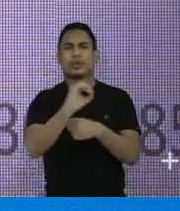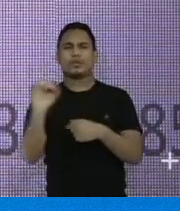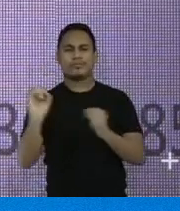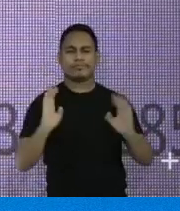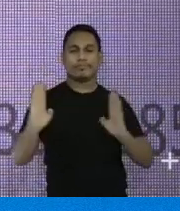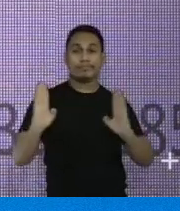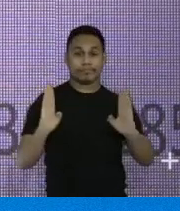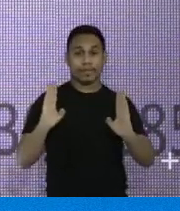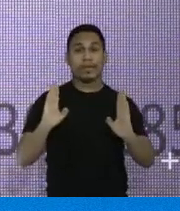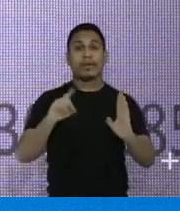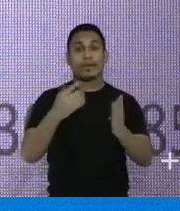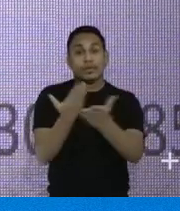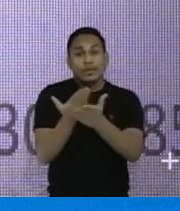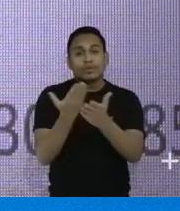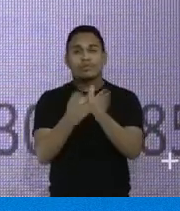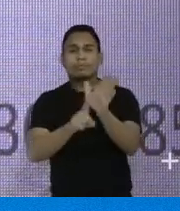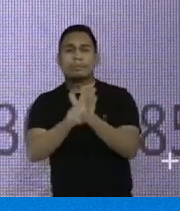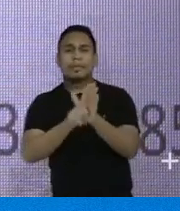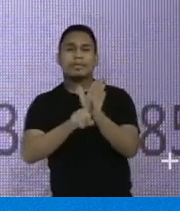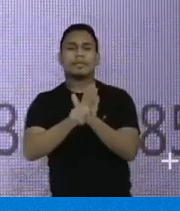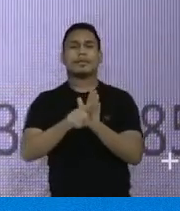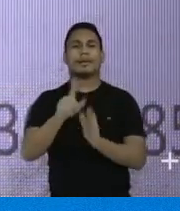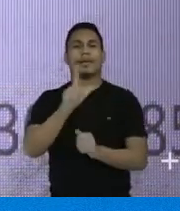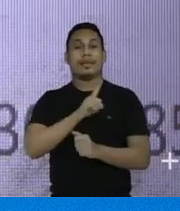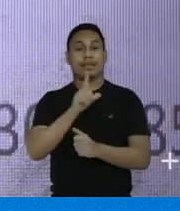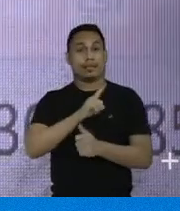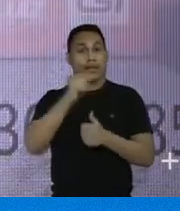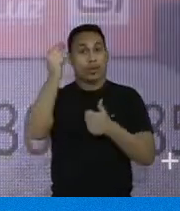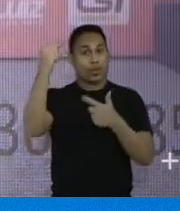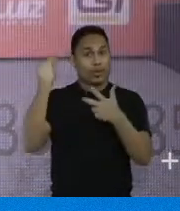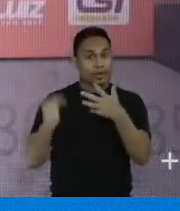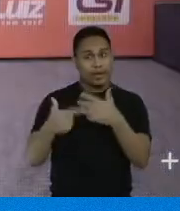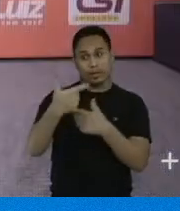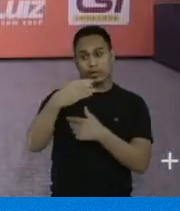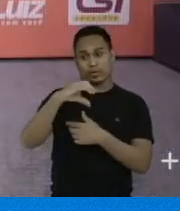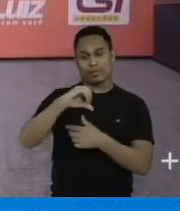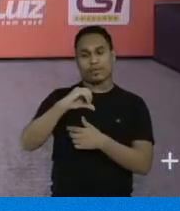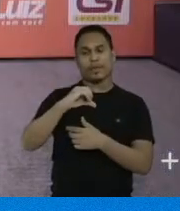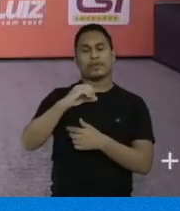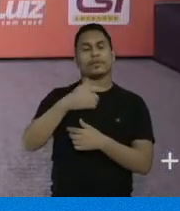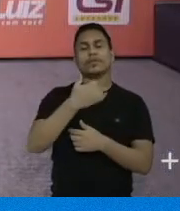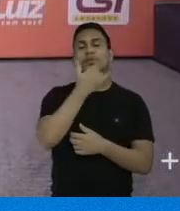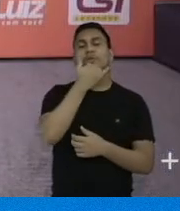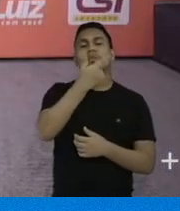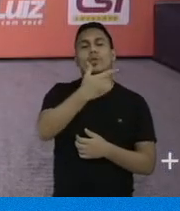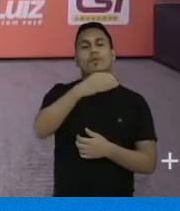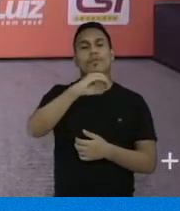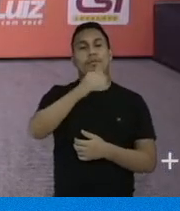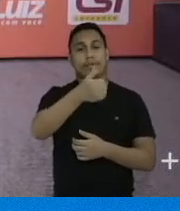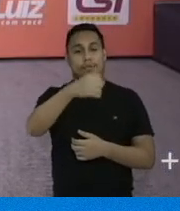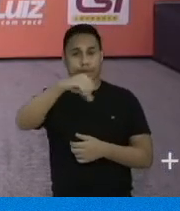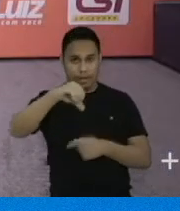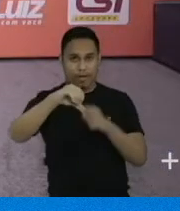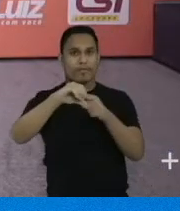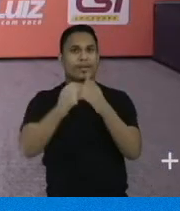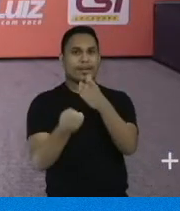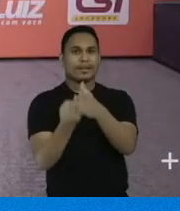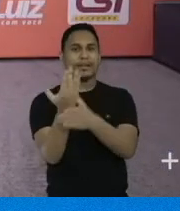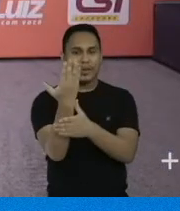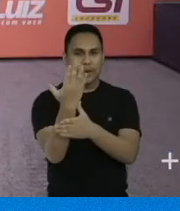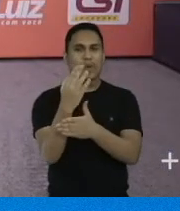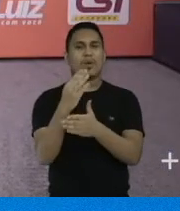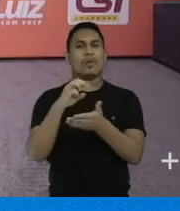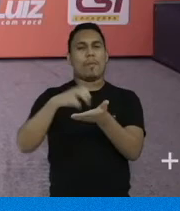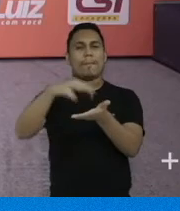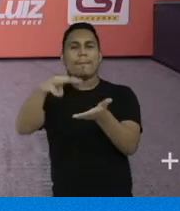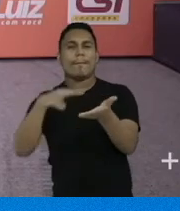mais moderno que tem, o critério de 2019, que é um critério Harmonizing, e que ele